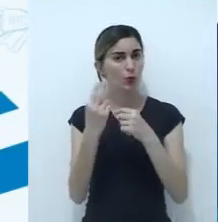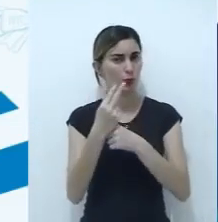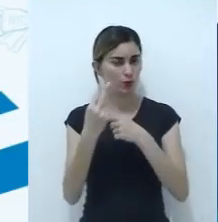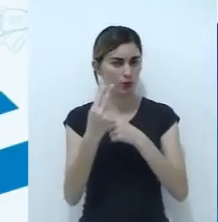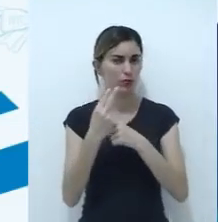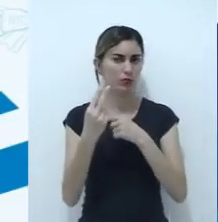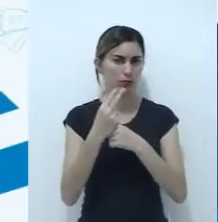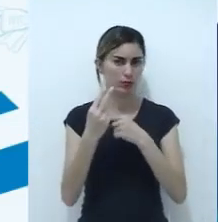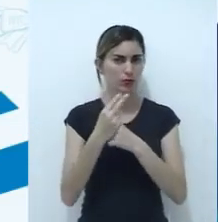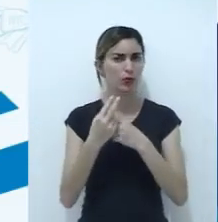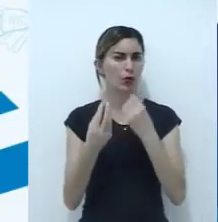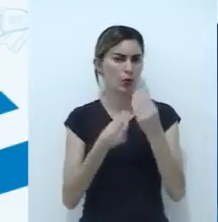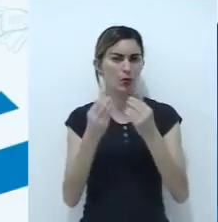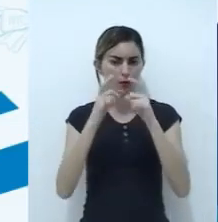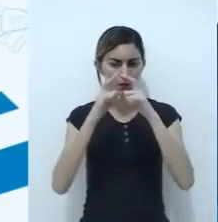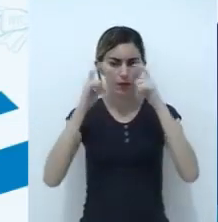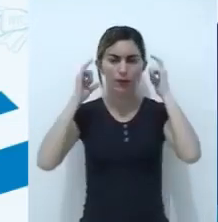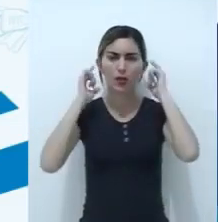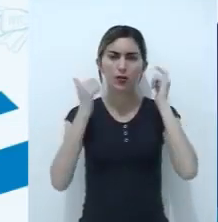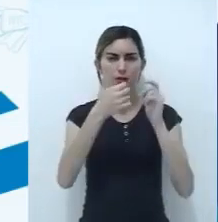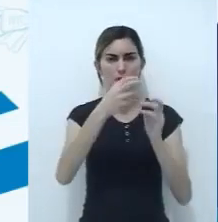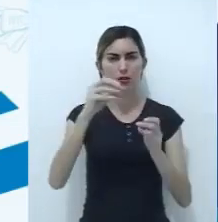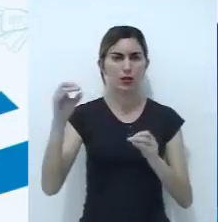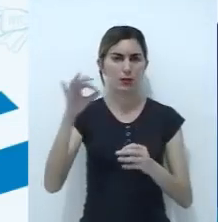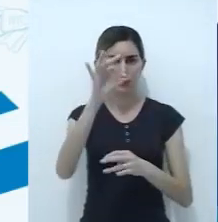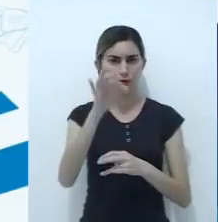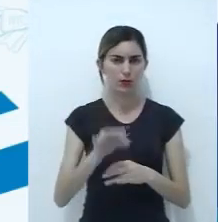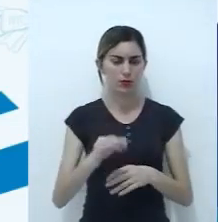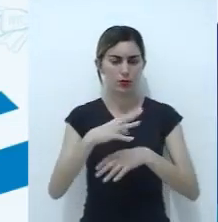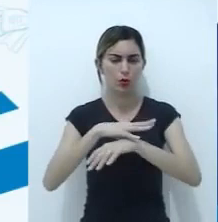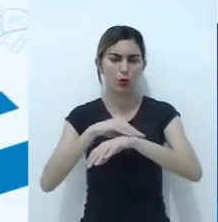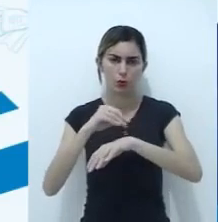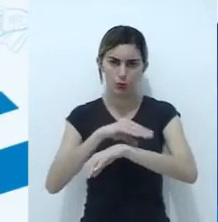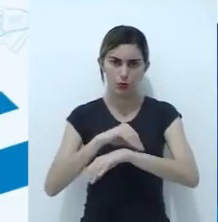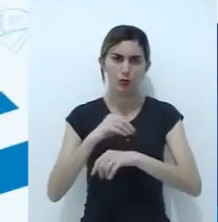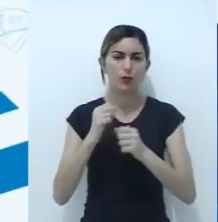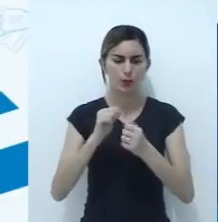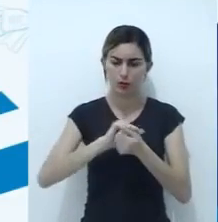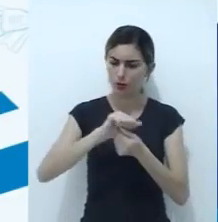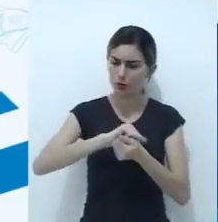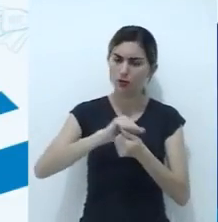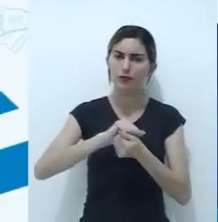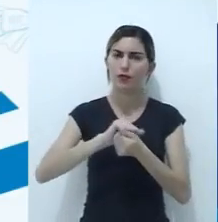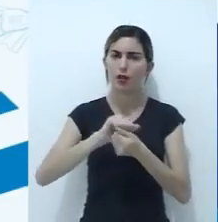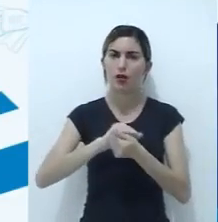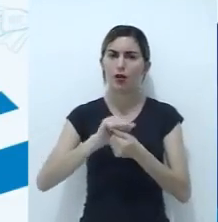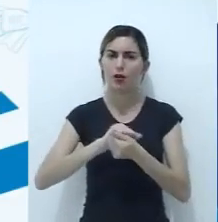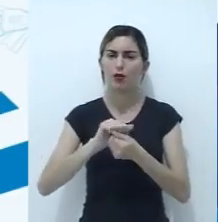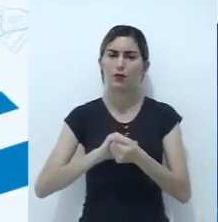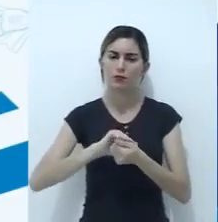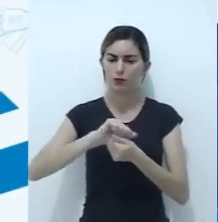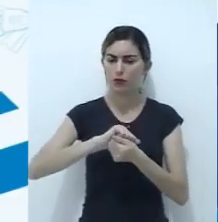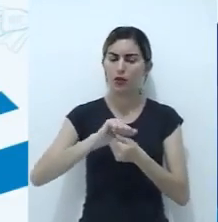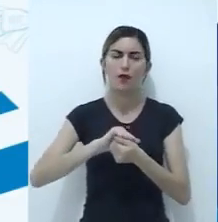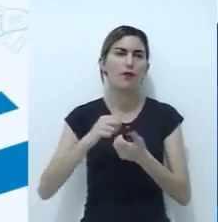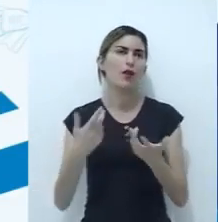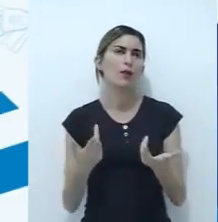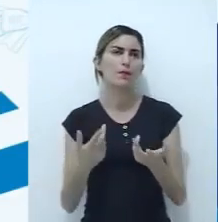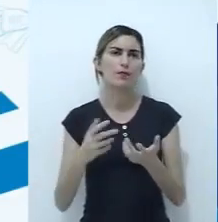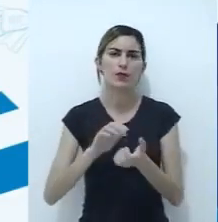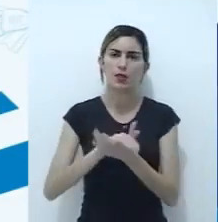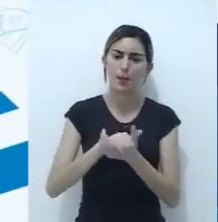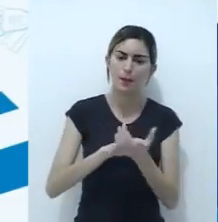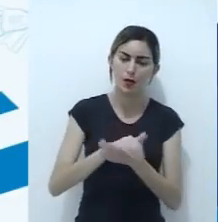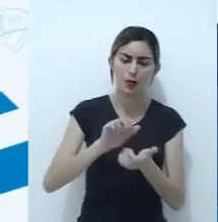Estive protegido. Como a máscara é de 100% algodão, você pode muito bem lavar, né? Você pode lavar ela